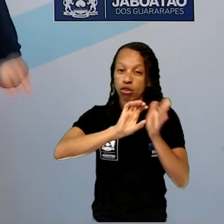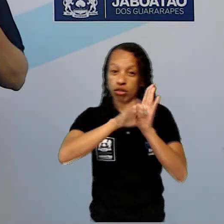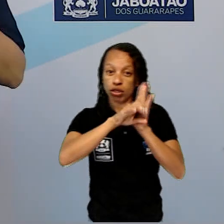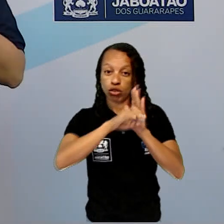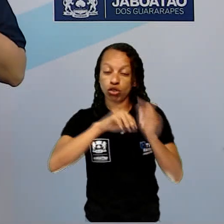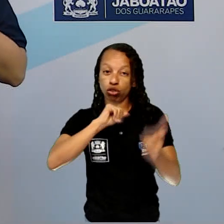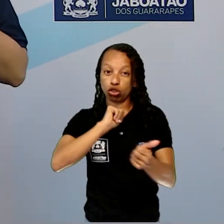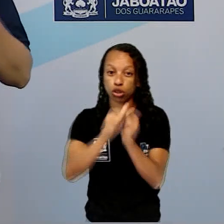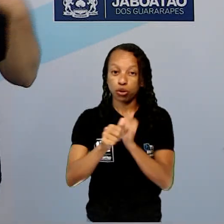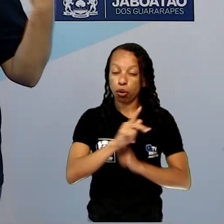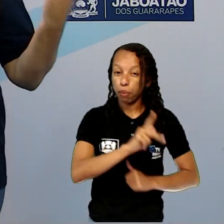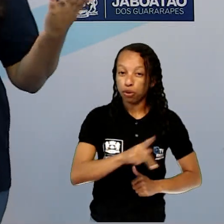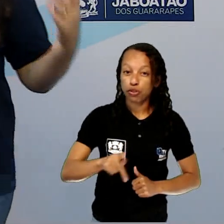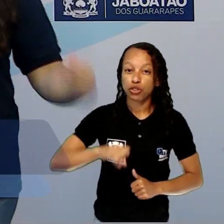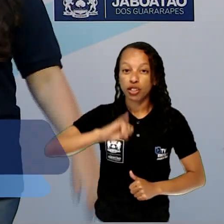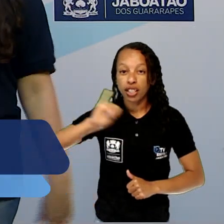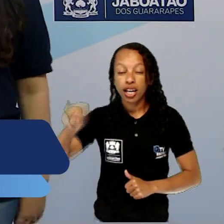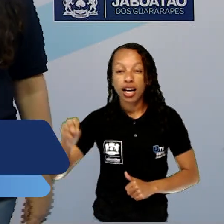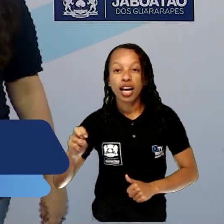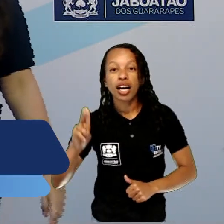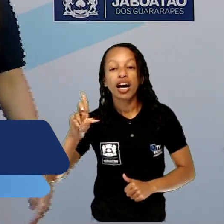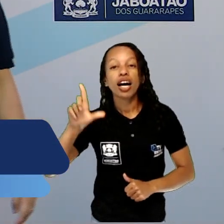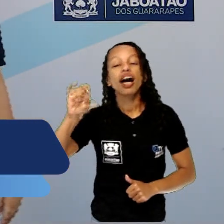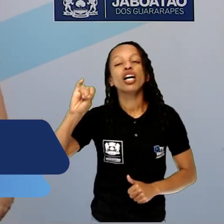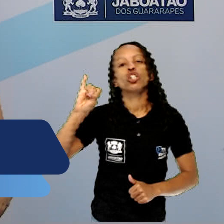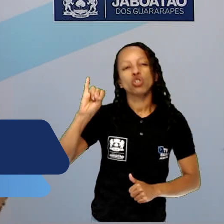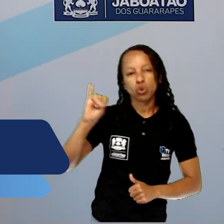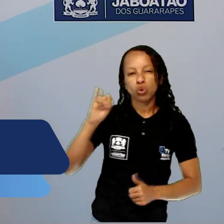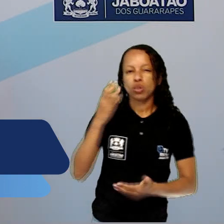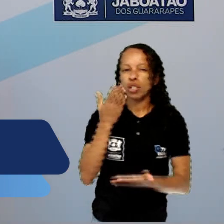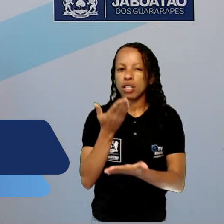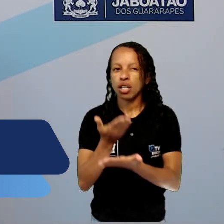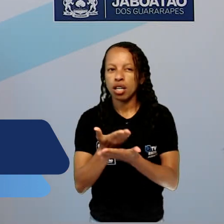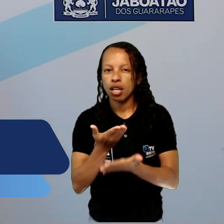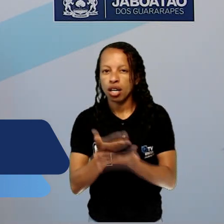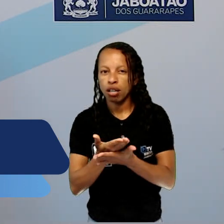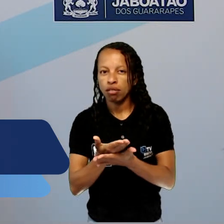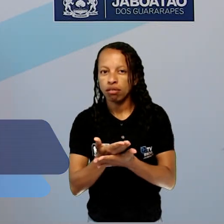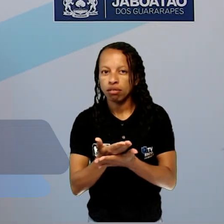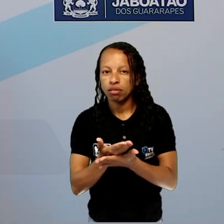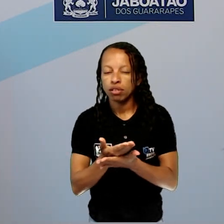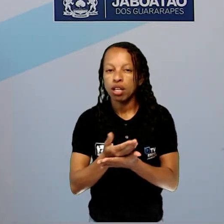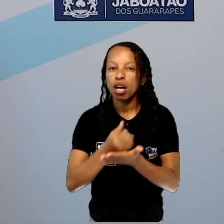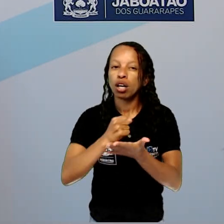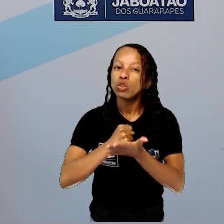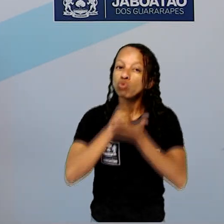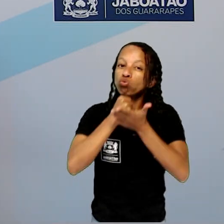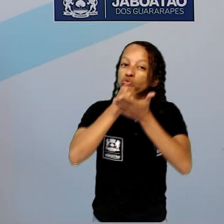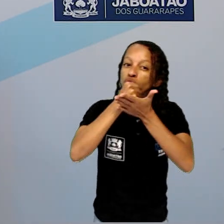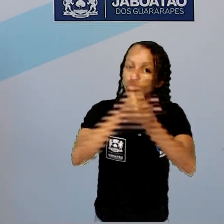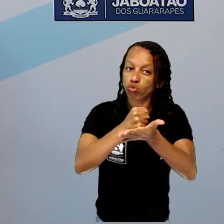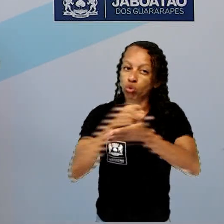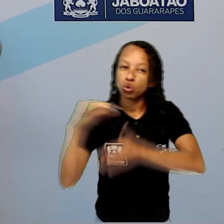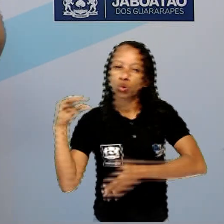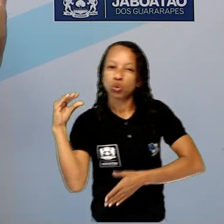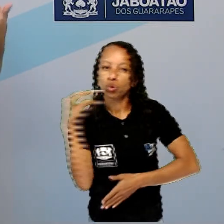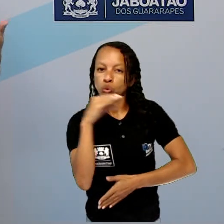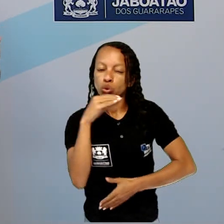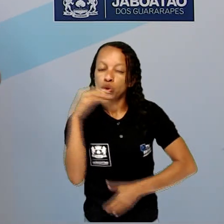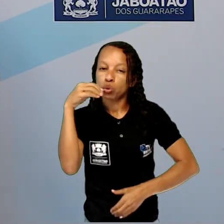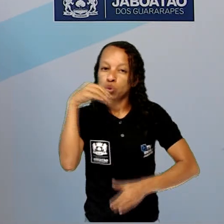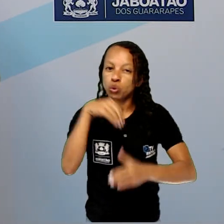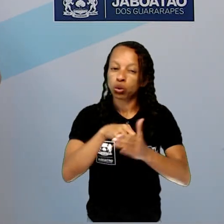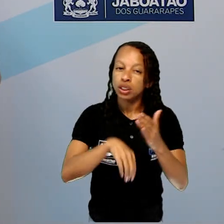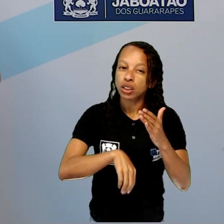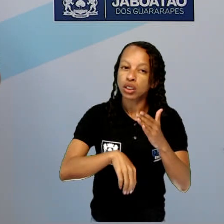esportes. Eu me chamo Julie e hoje a nossa aula vai ser para socorros e urgências dentro das